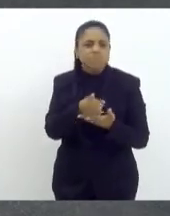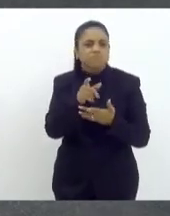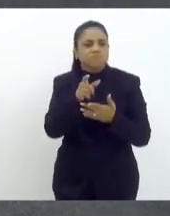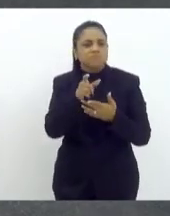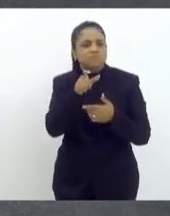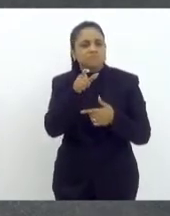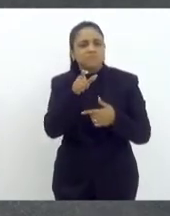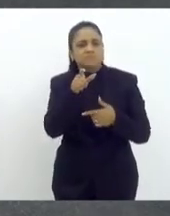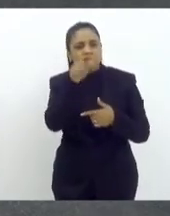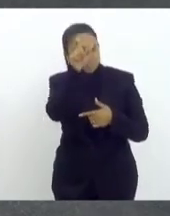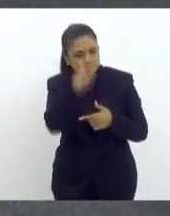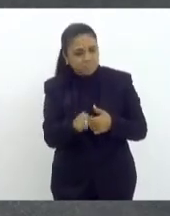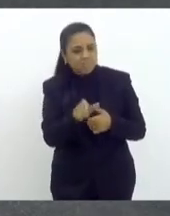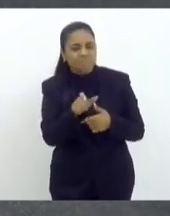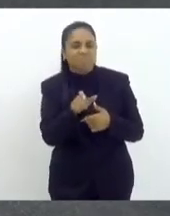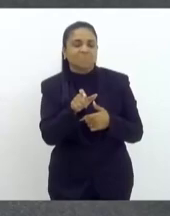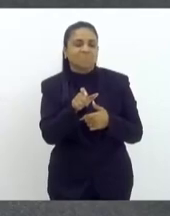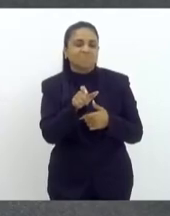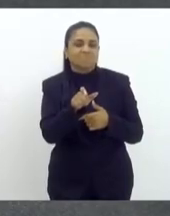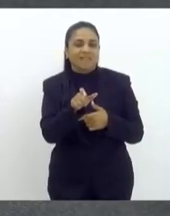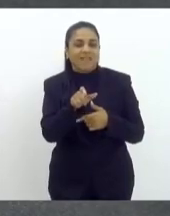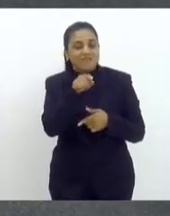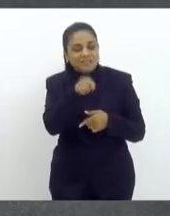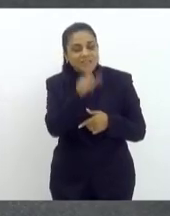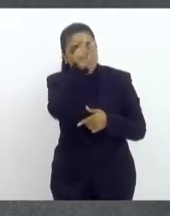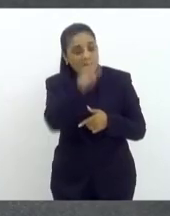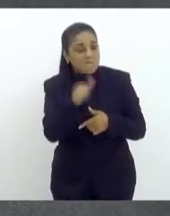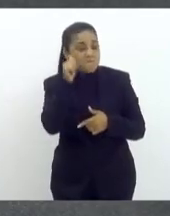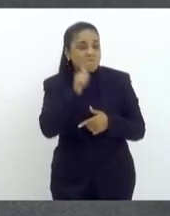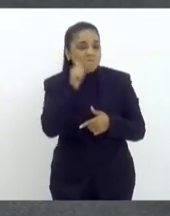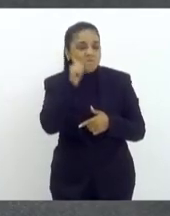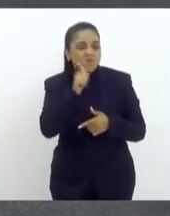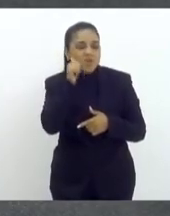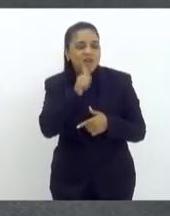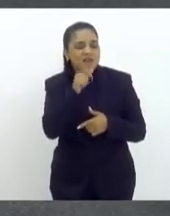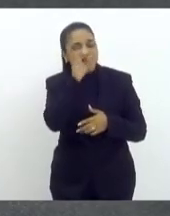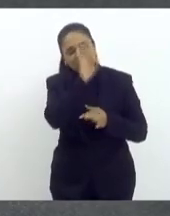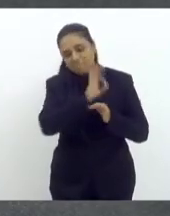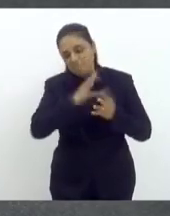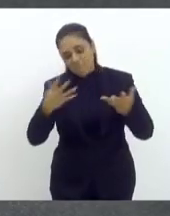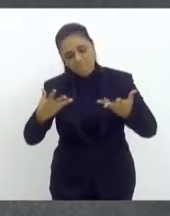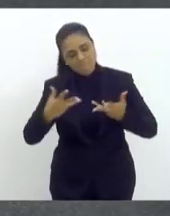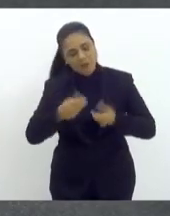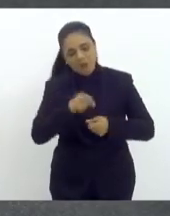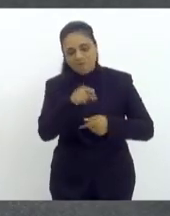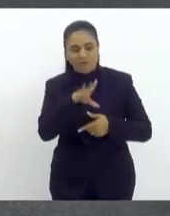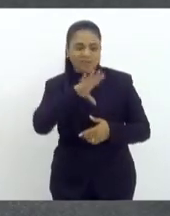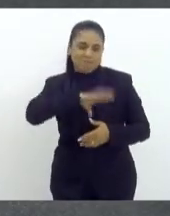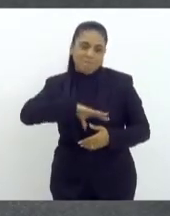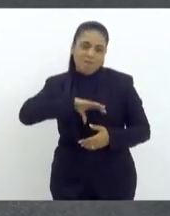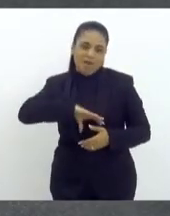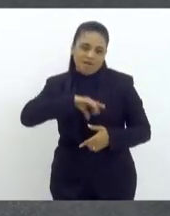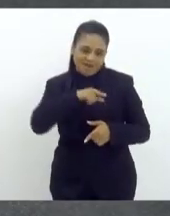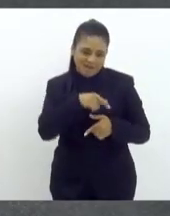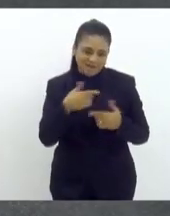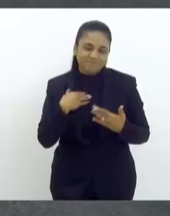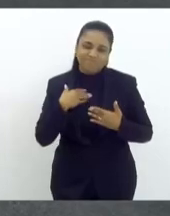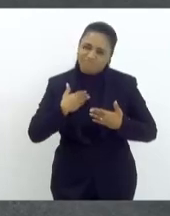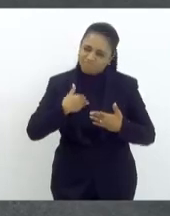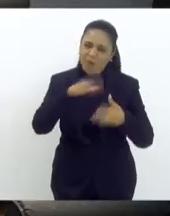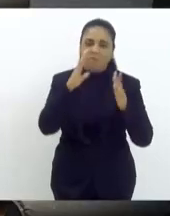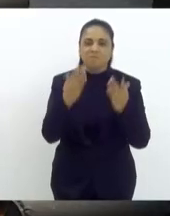que vossa excelência é porque essa mulher que és é temperada com Dendê de da Bahia e vamos que vamos